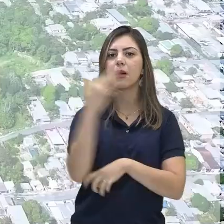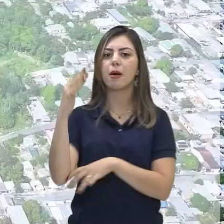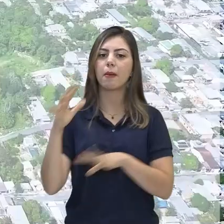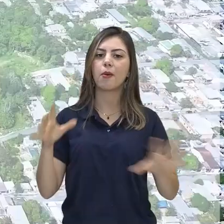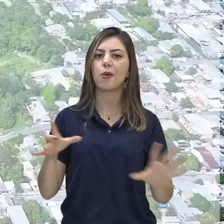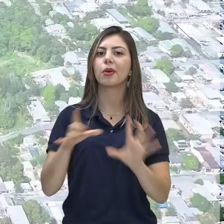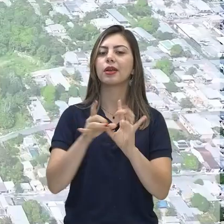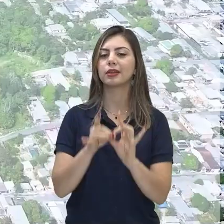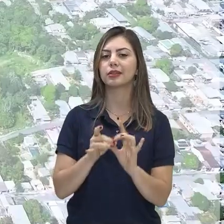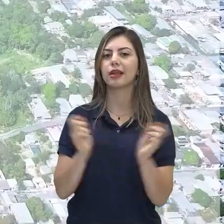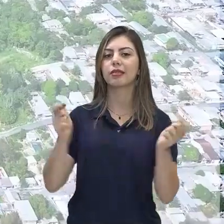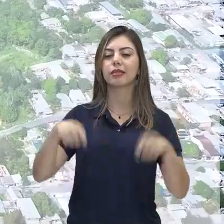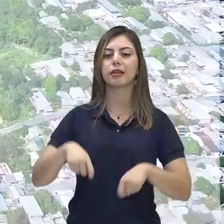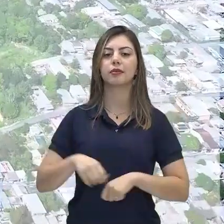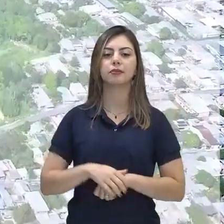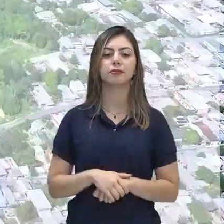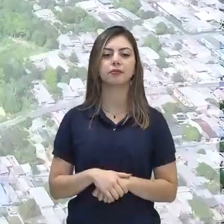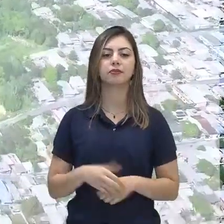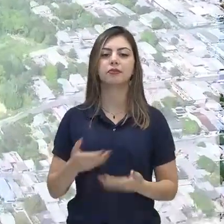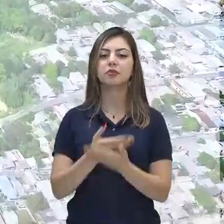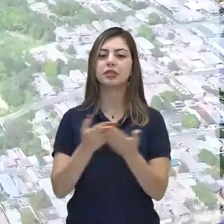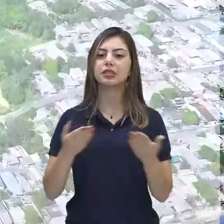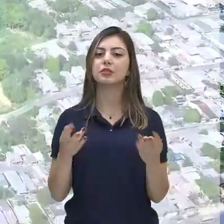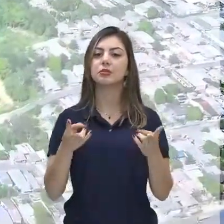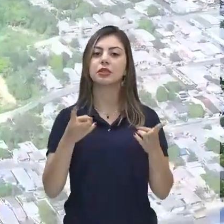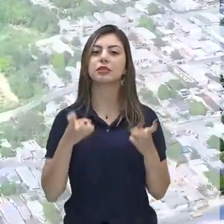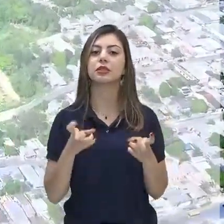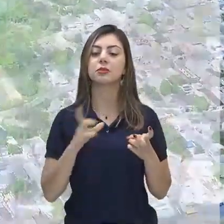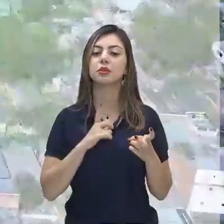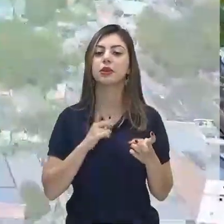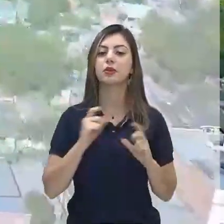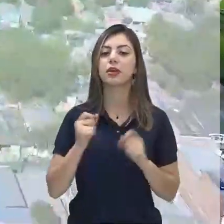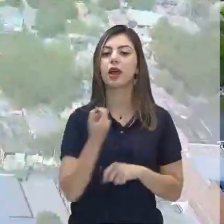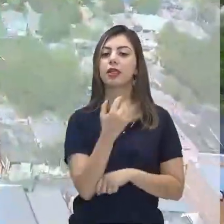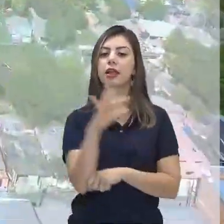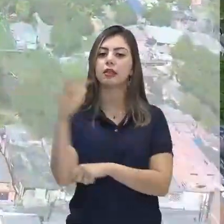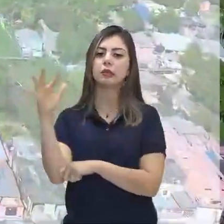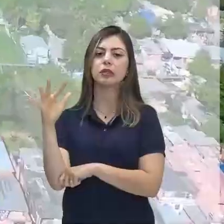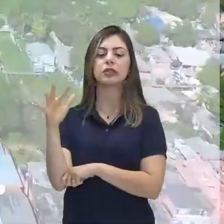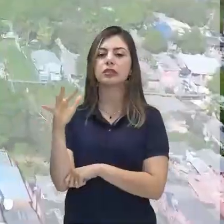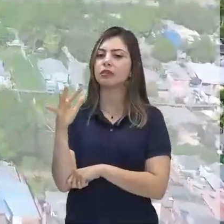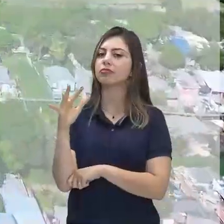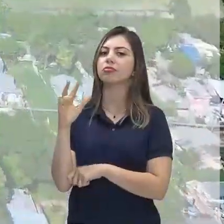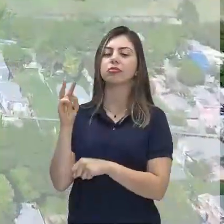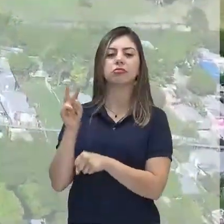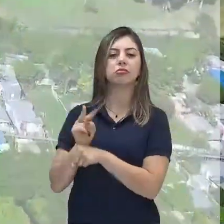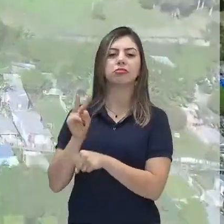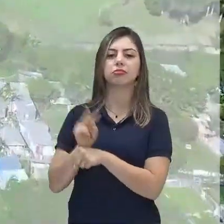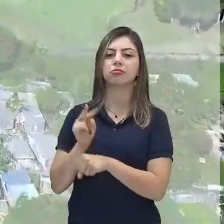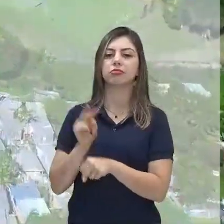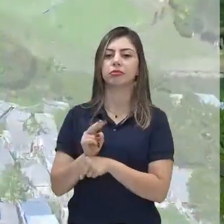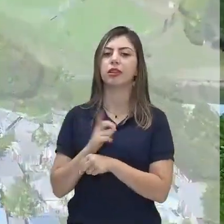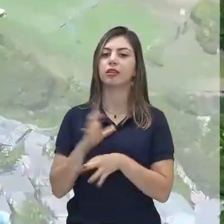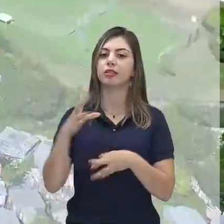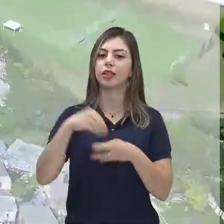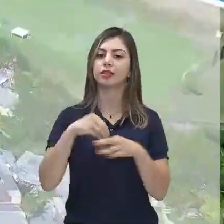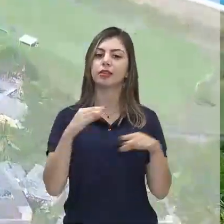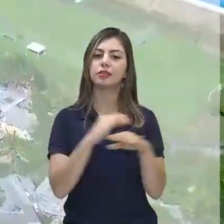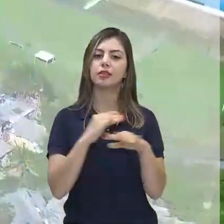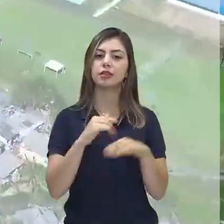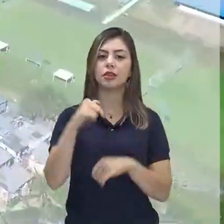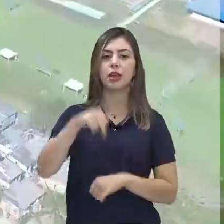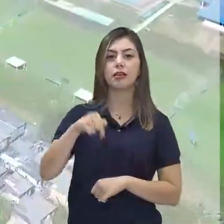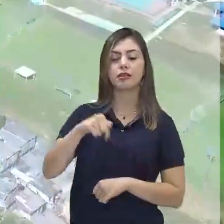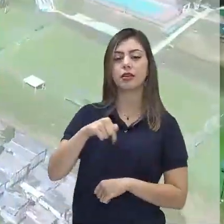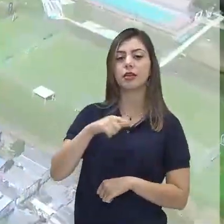então. Vocês conseguem observar que a natureza ela vai conseguir resistir dentro da cidade. Manaus, uma das